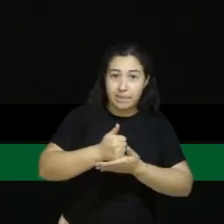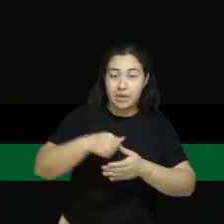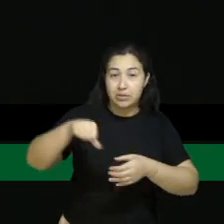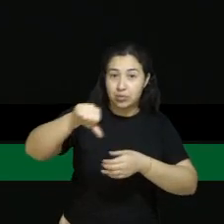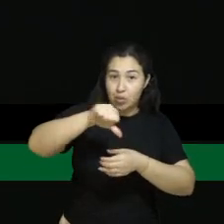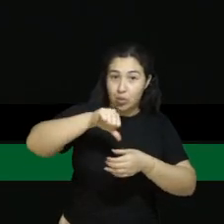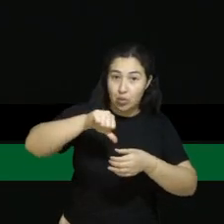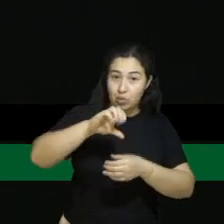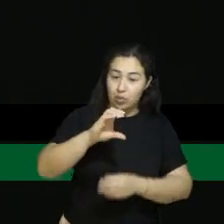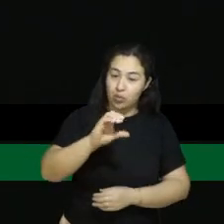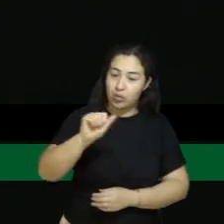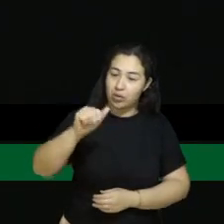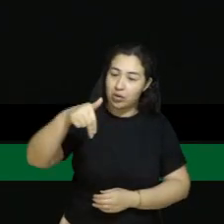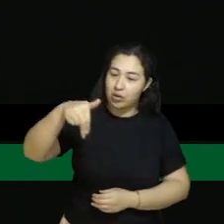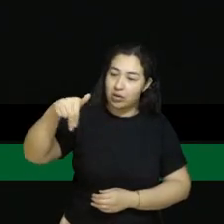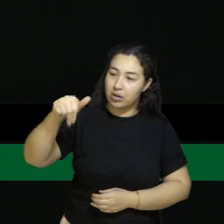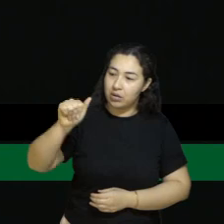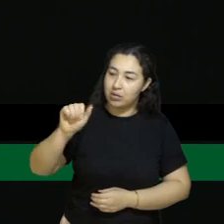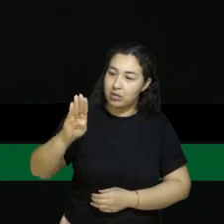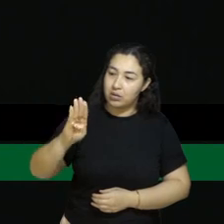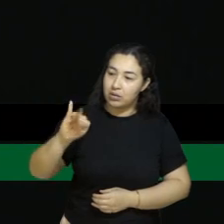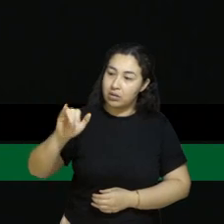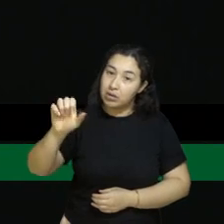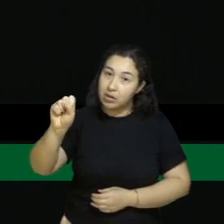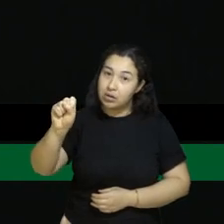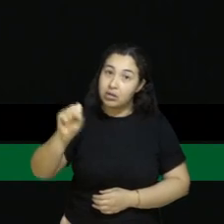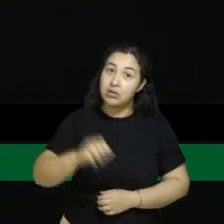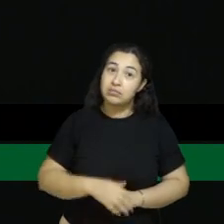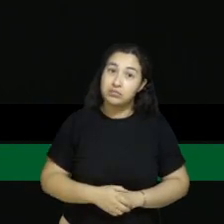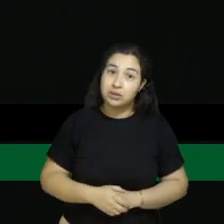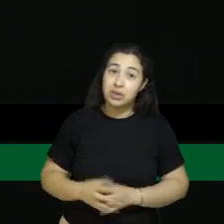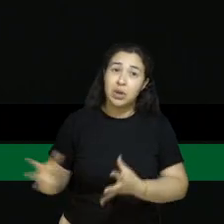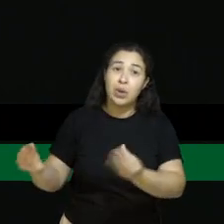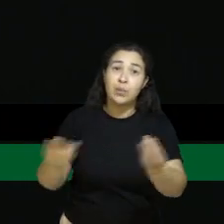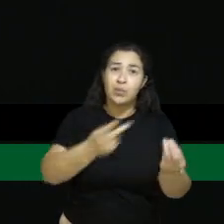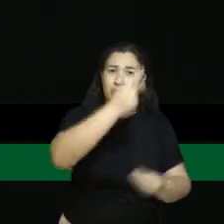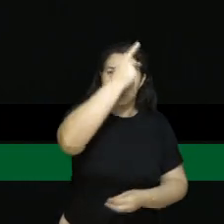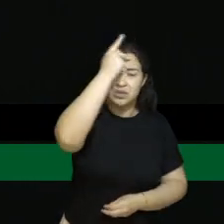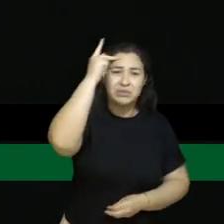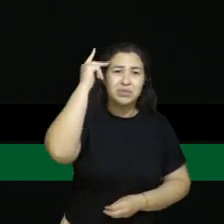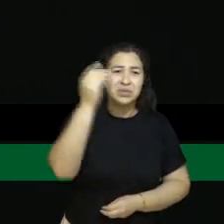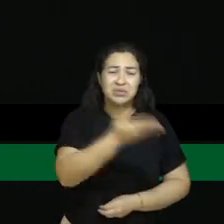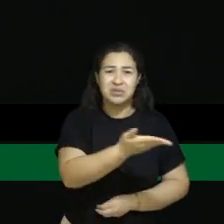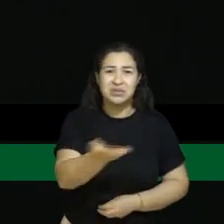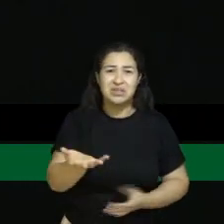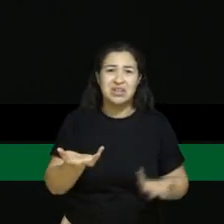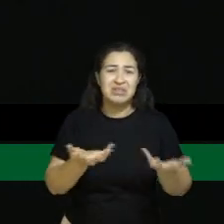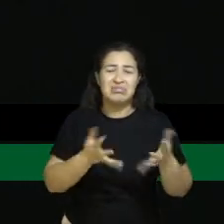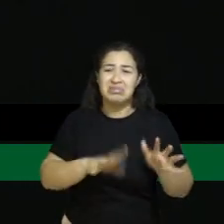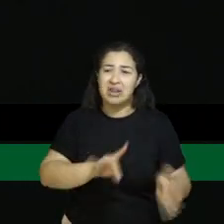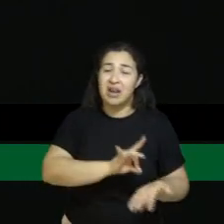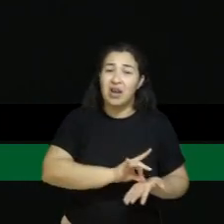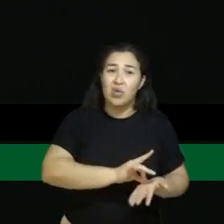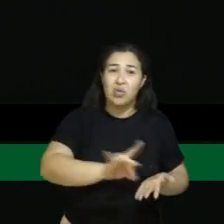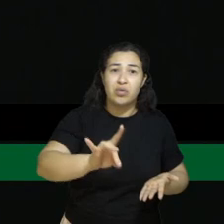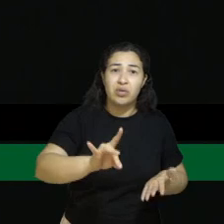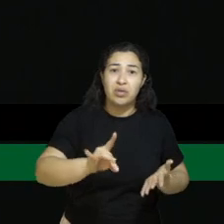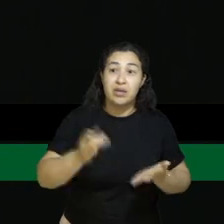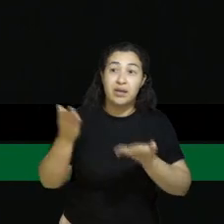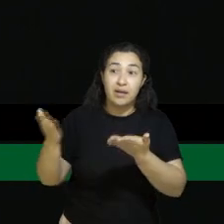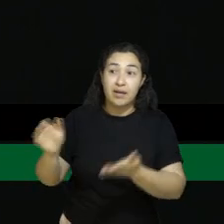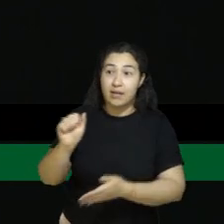tem tido uma apatia, de certa forma, da parte da Anvisa, que agora